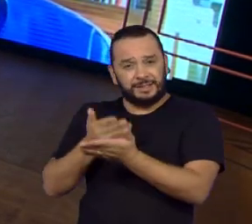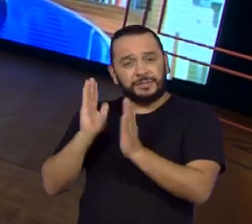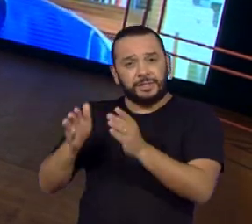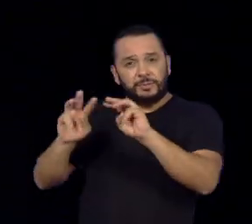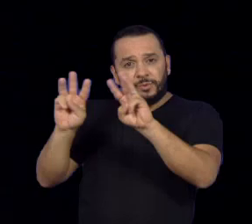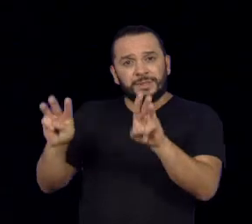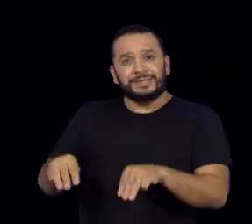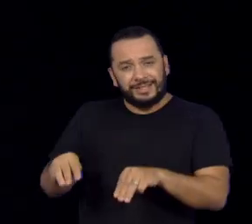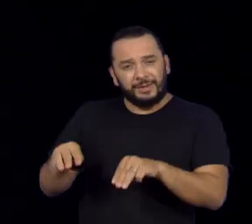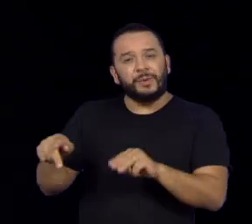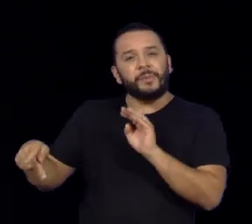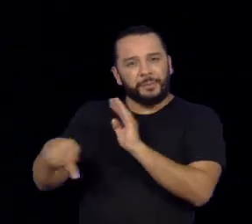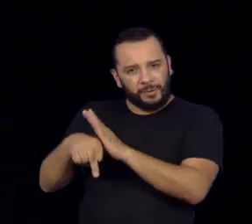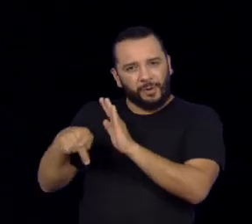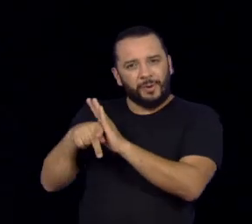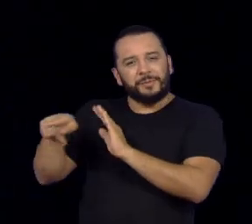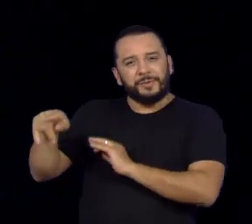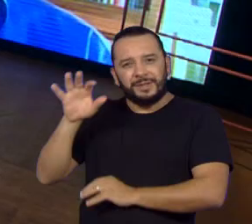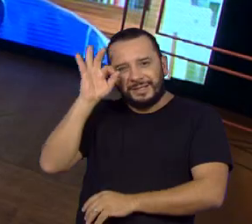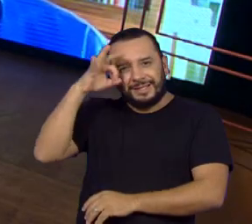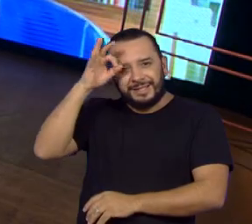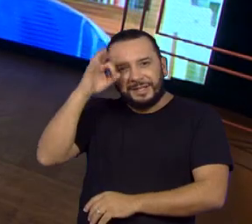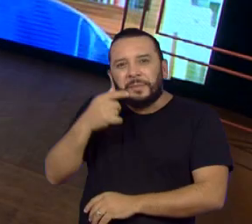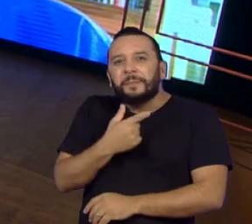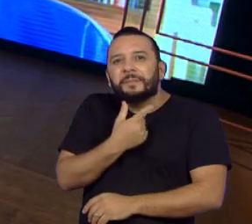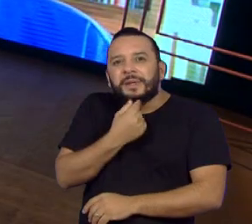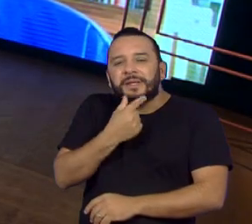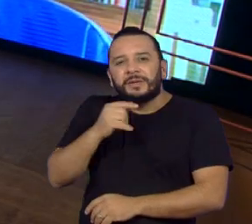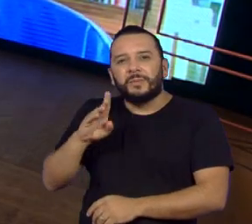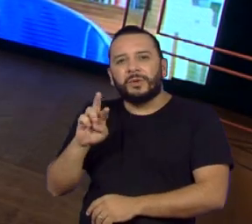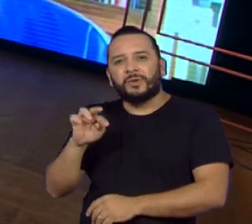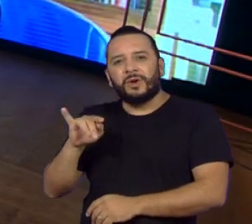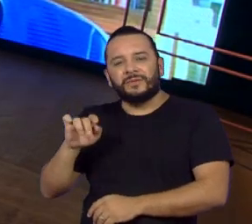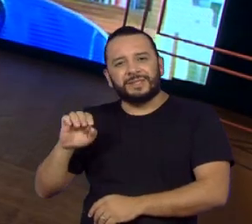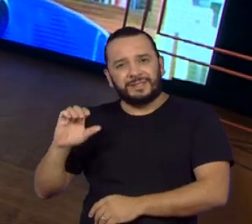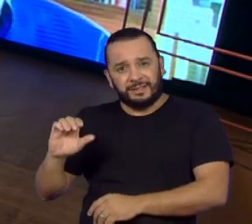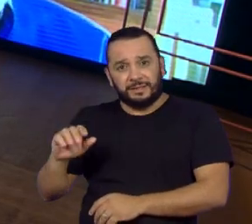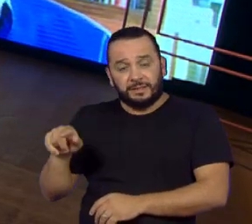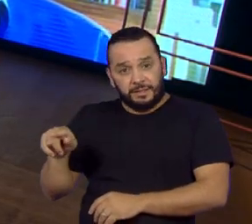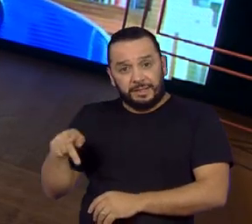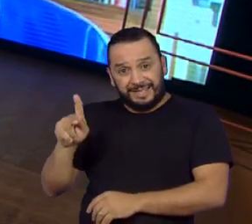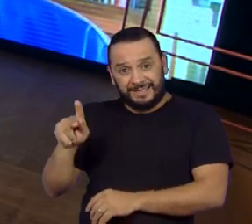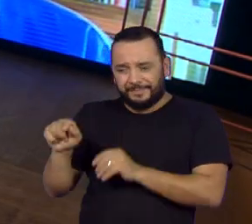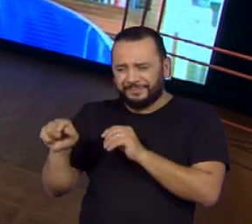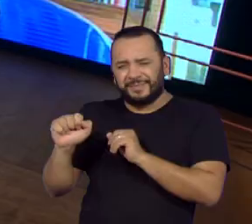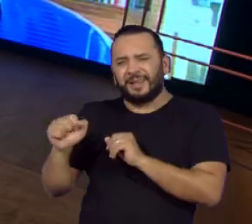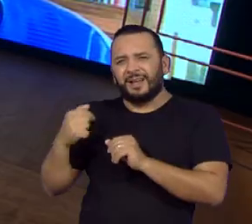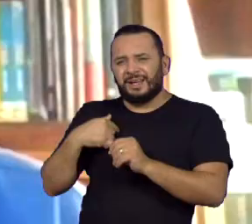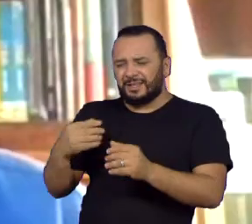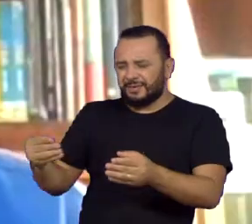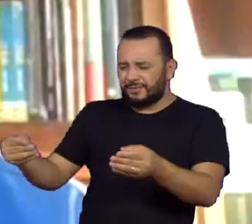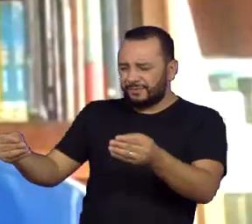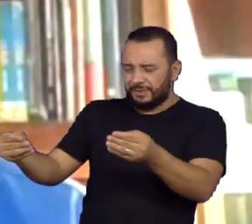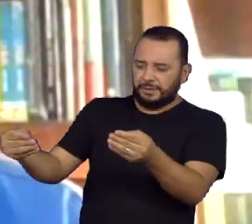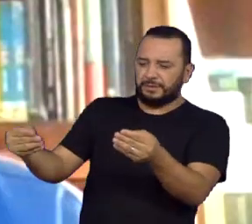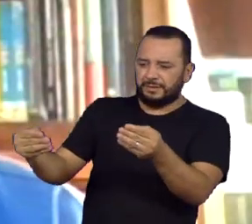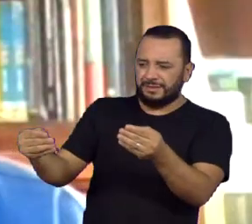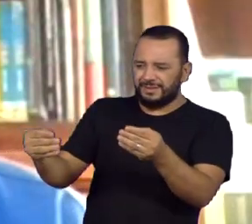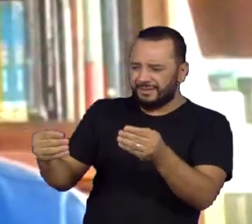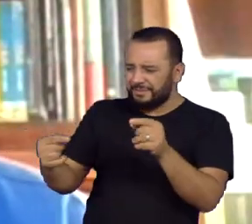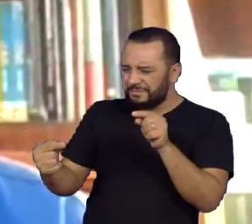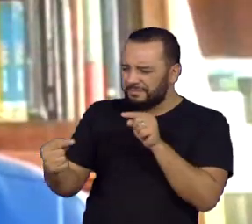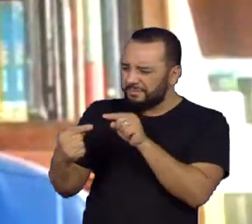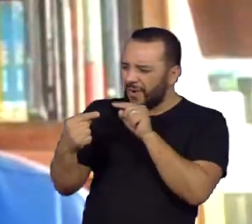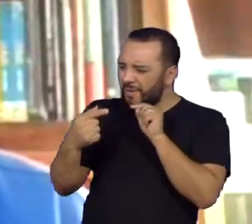de Brodowski, do Cândido Portinari. E, naquele dia, eu percebi que eu parecia com aqueles